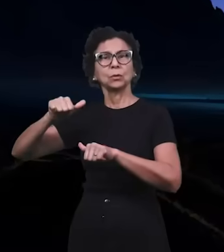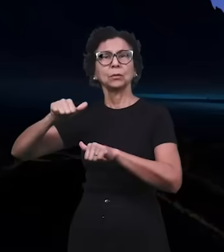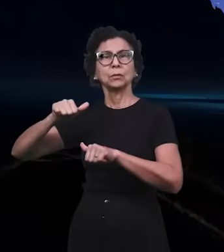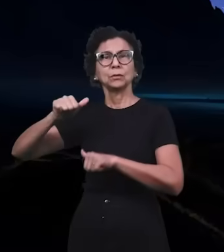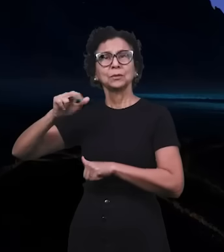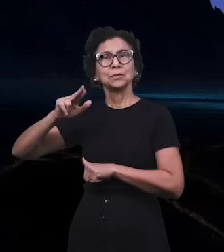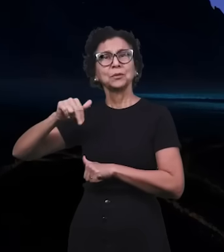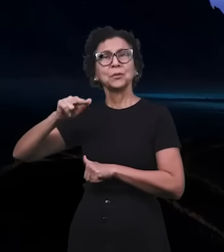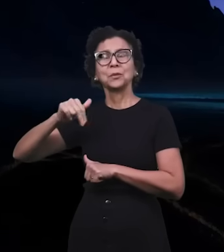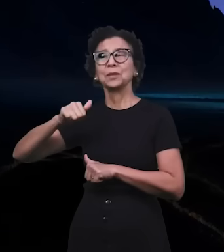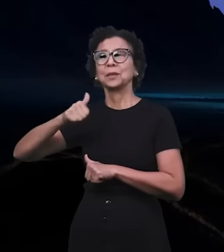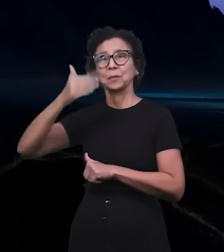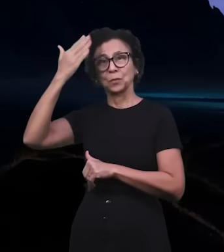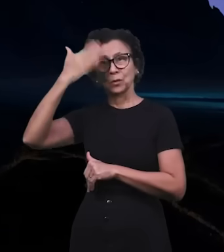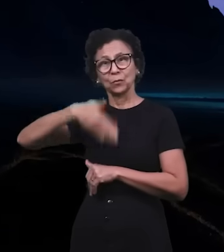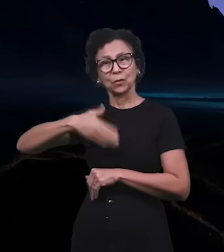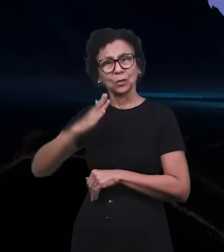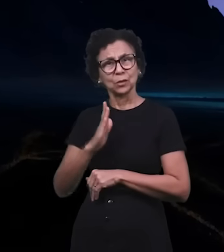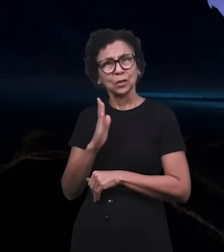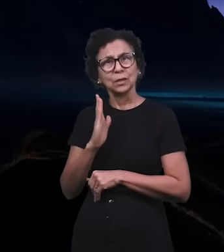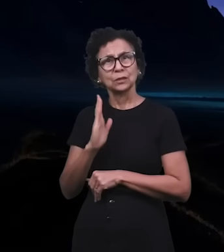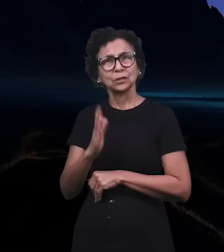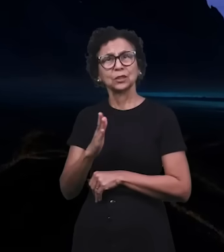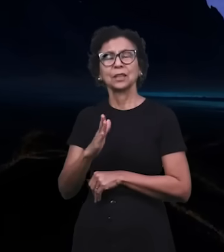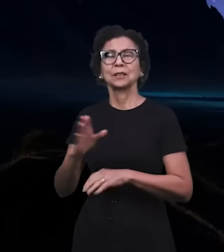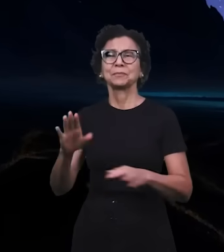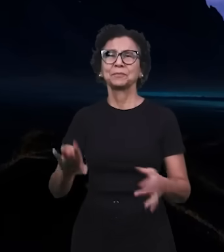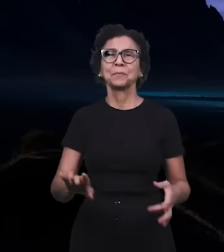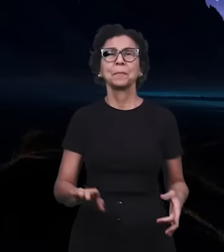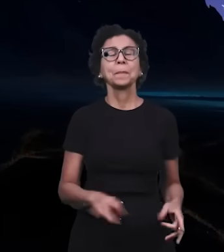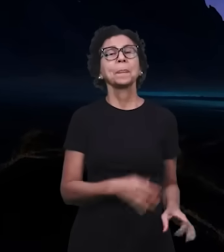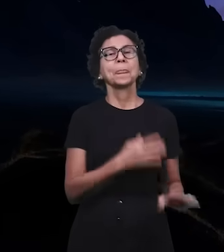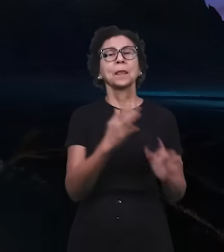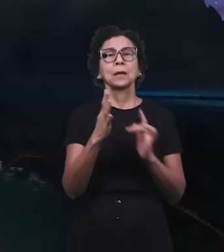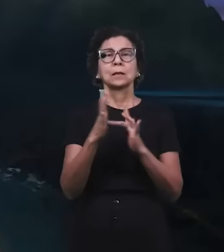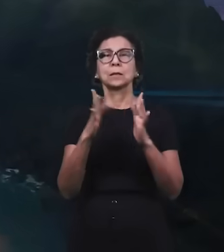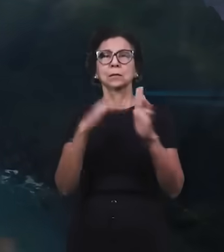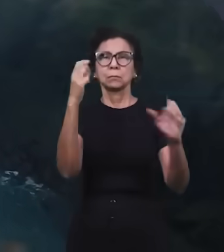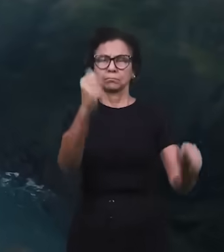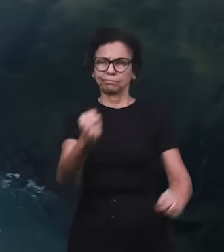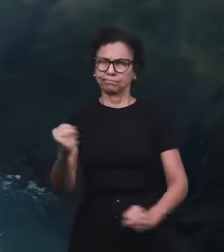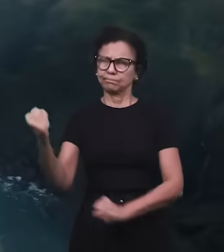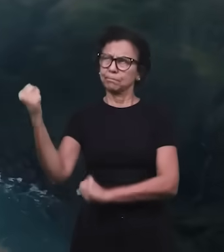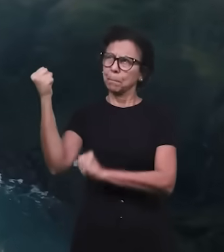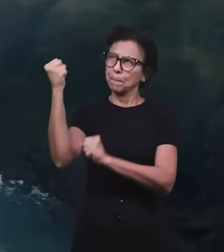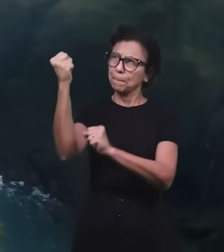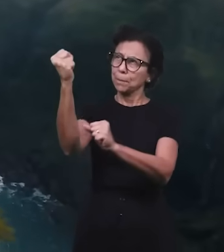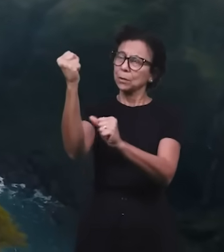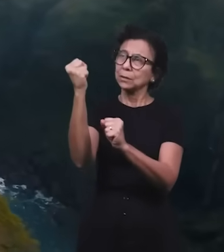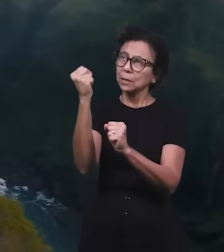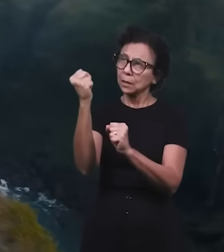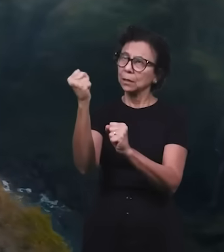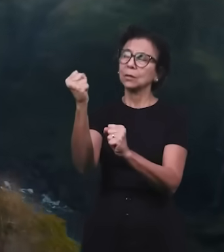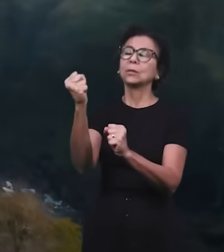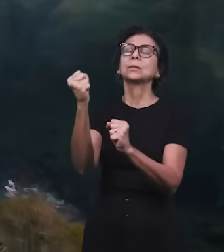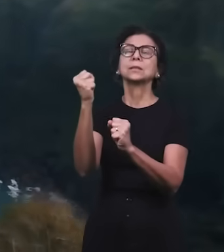mudou. Poderoso Ele é, poderoso Ele